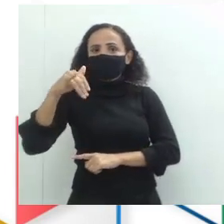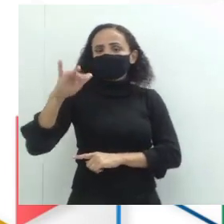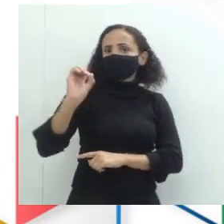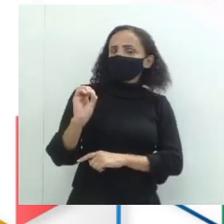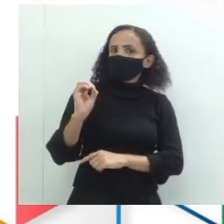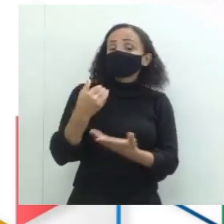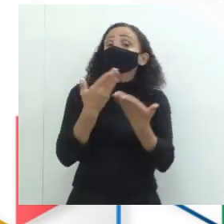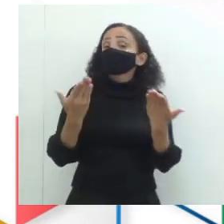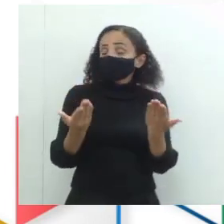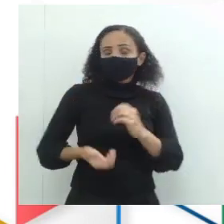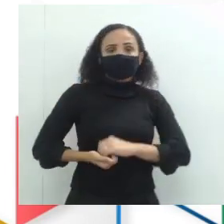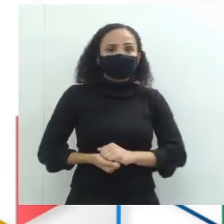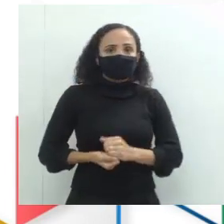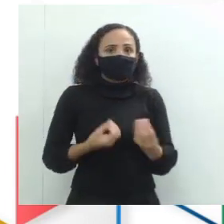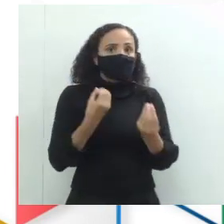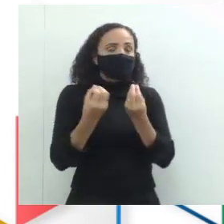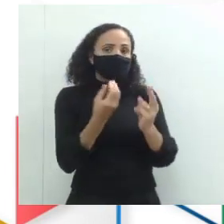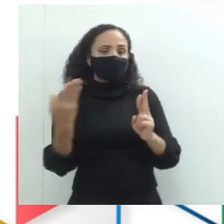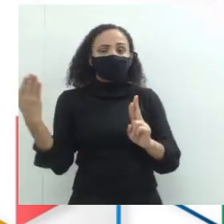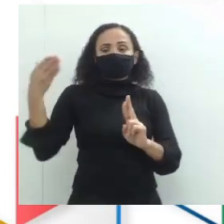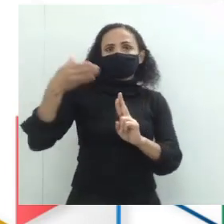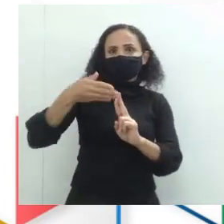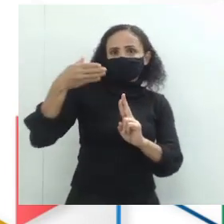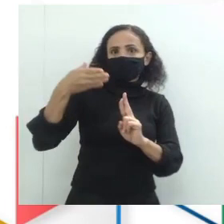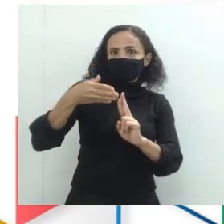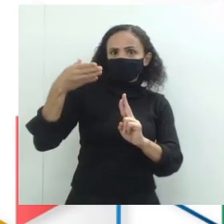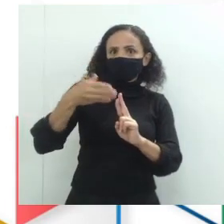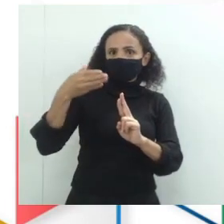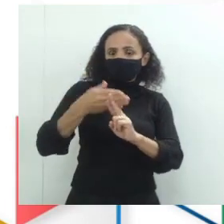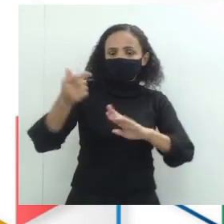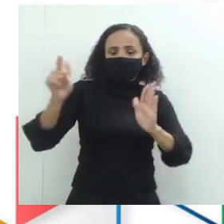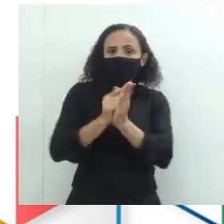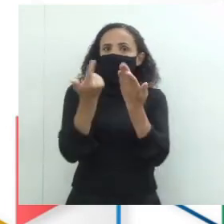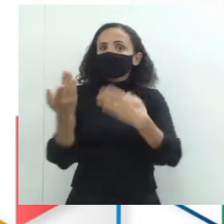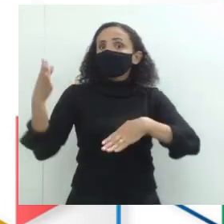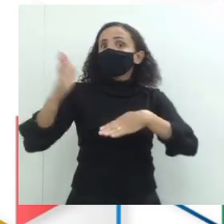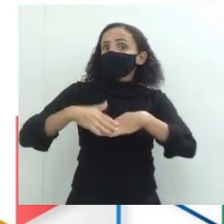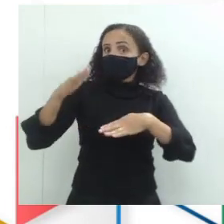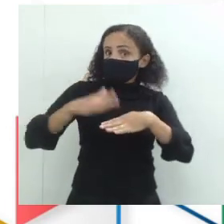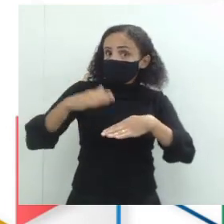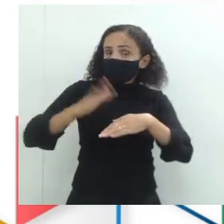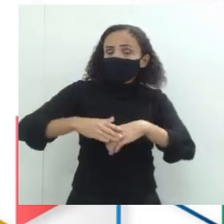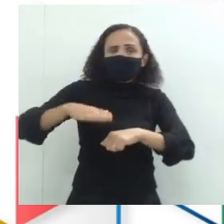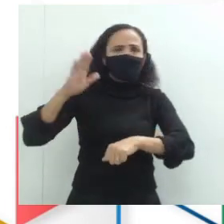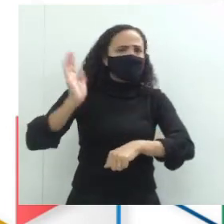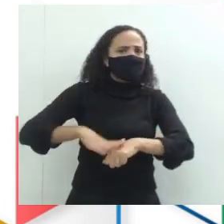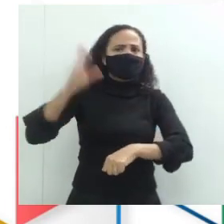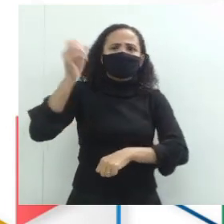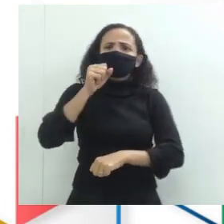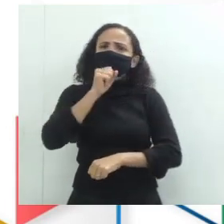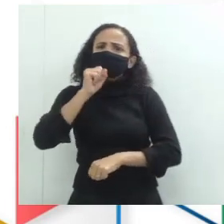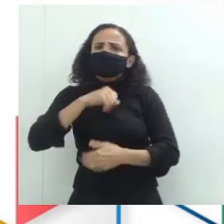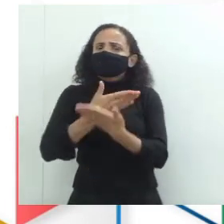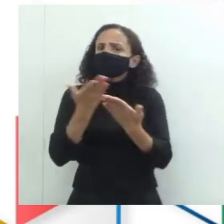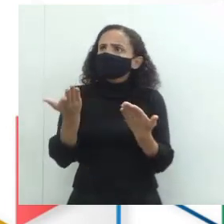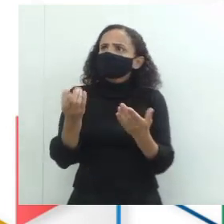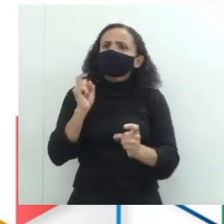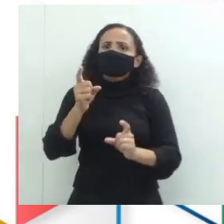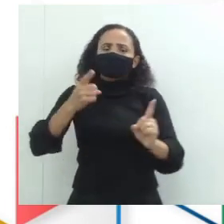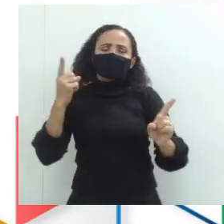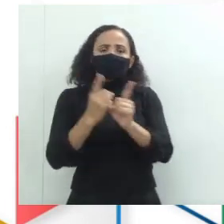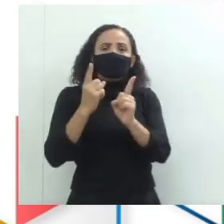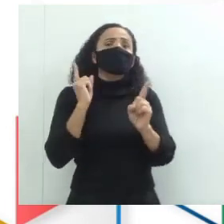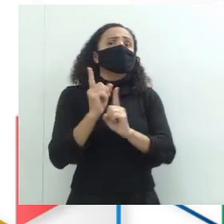para vocês. A primeira referência é que é um documento mais antigo de matemática até agora encontrado. Segundo, o que é um